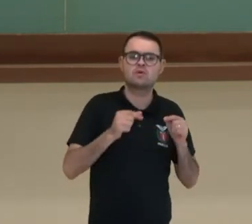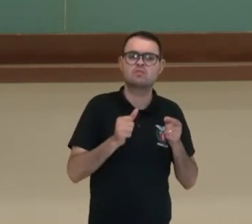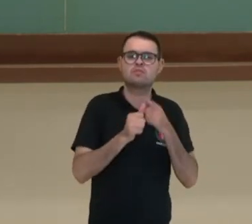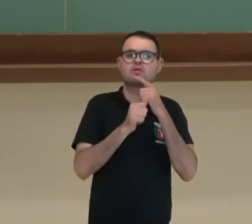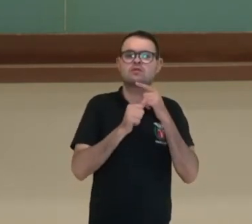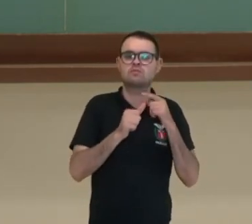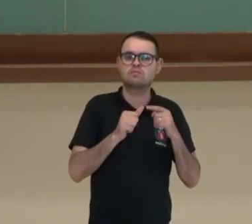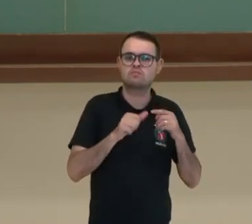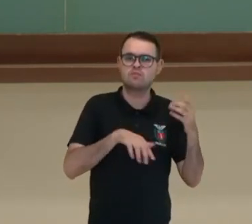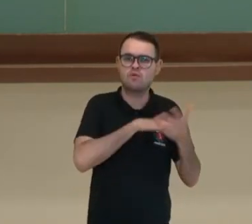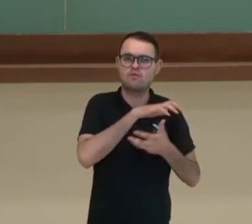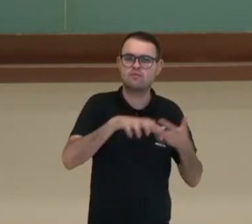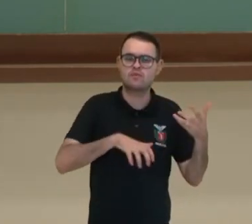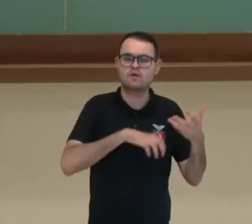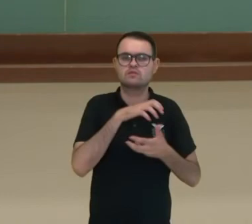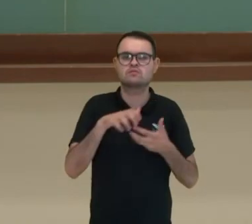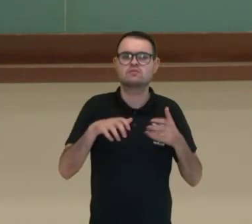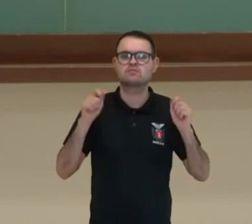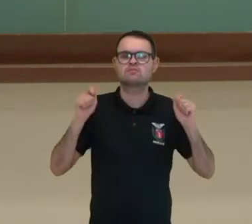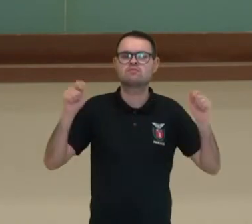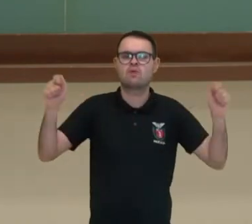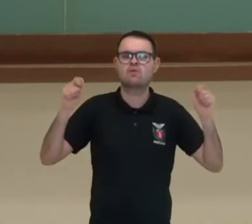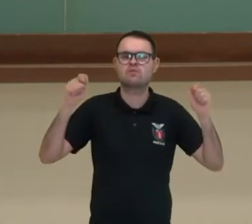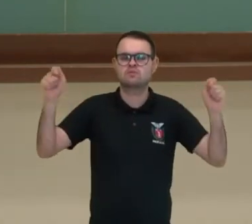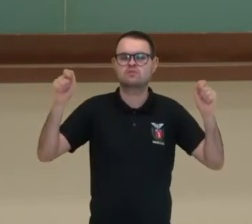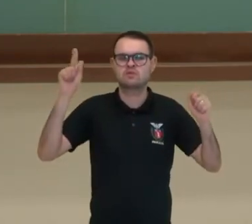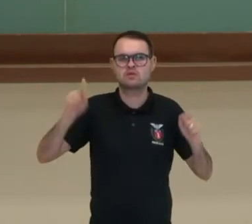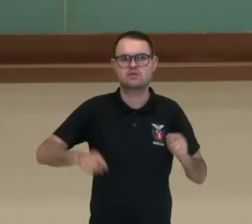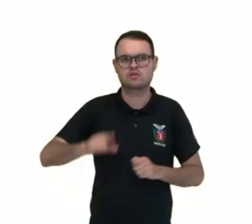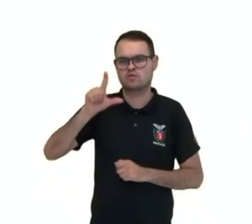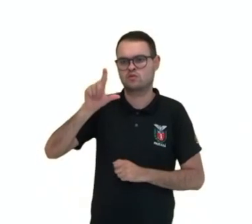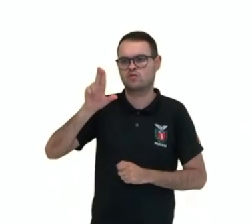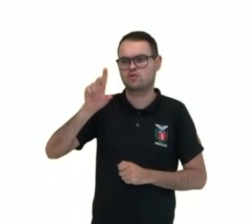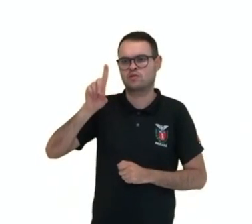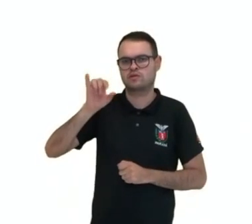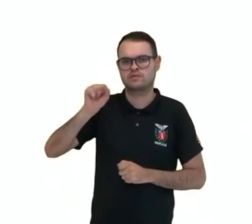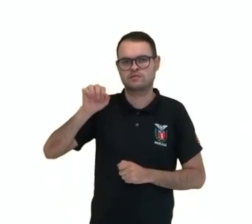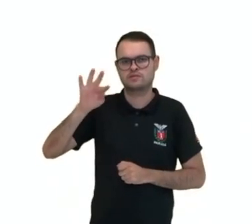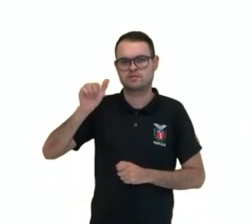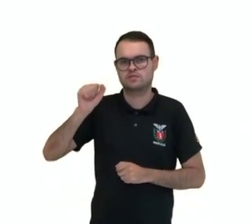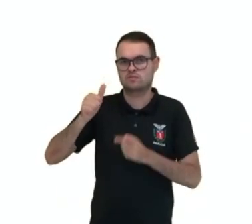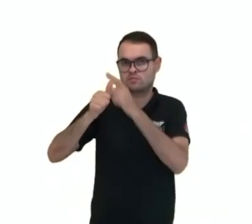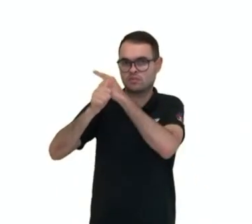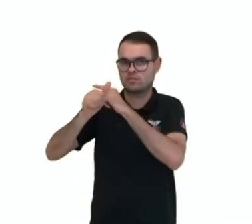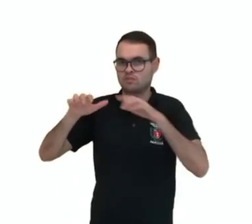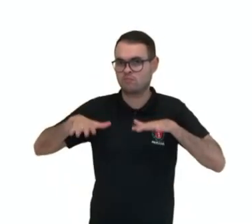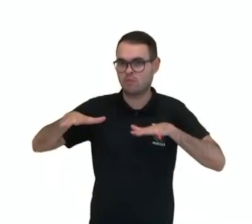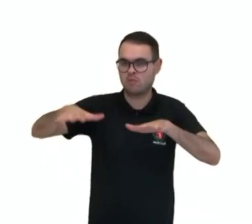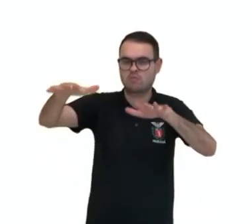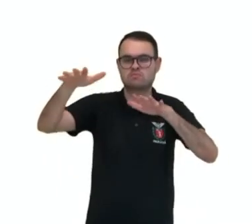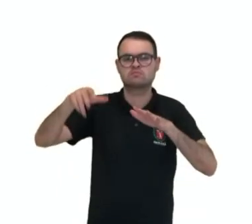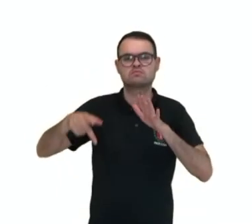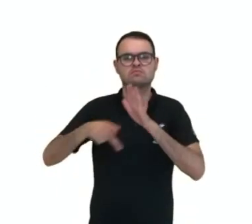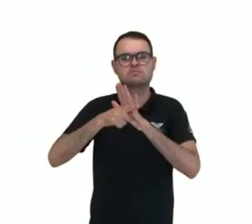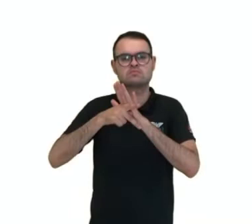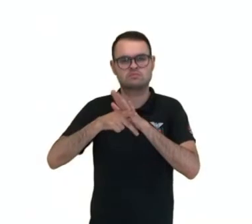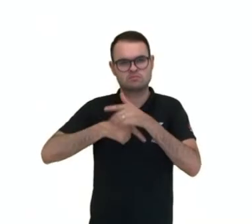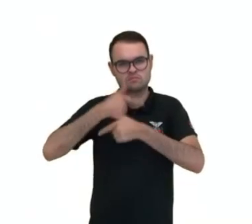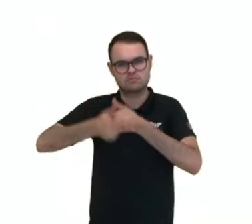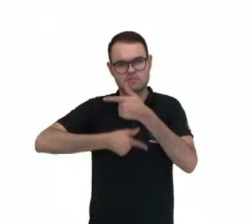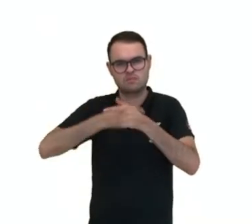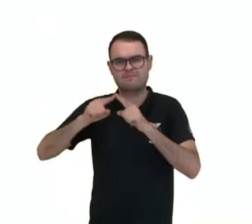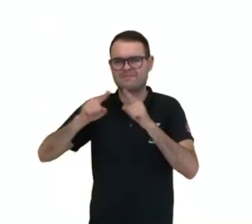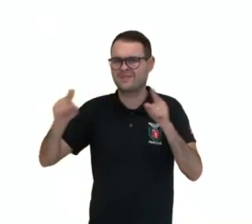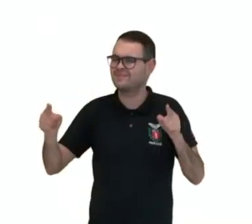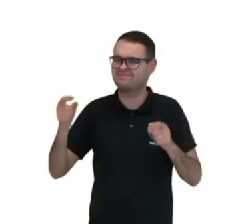de protestos dos trabalhadores. O primeiro movimento foram os ludistas, que foi o primeiro grande movimento de trabalhadores. Porém, há